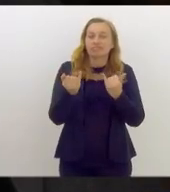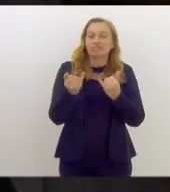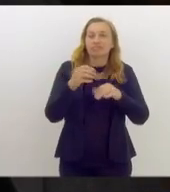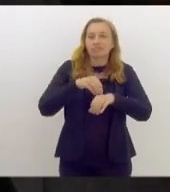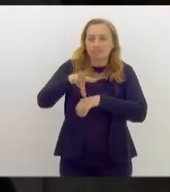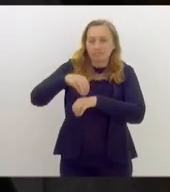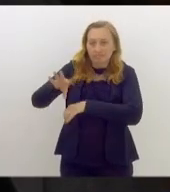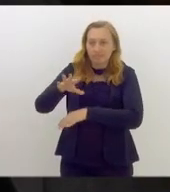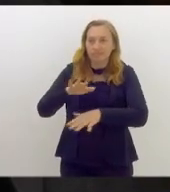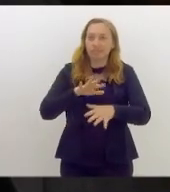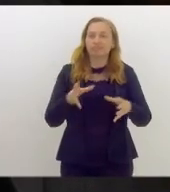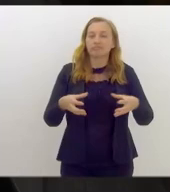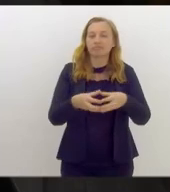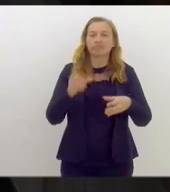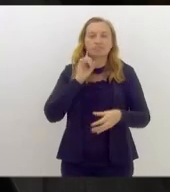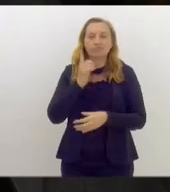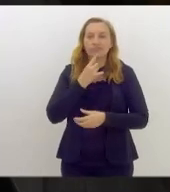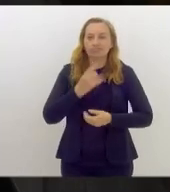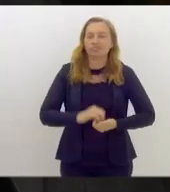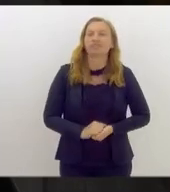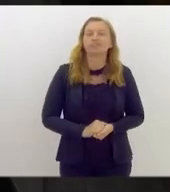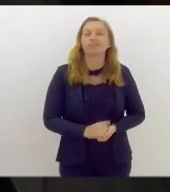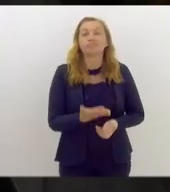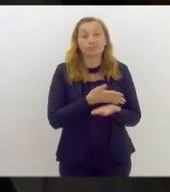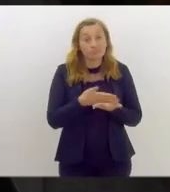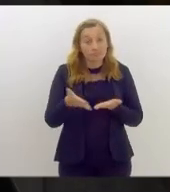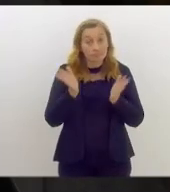comunidade surda quero começar hoje